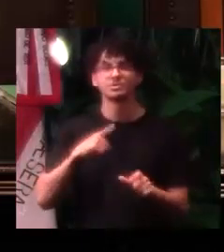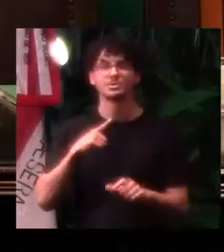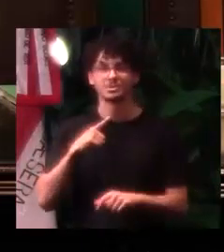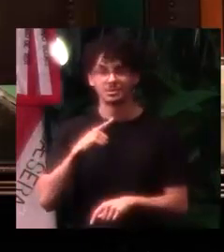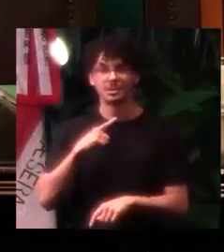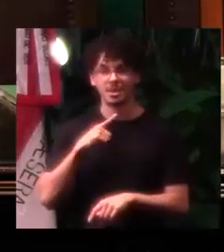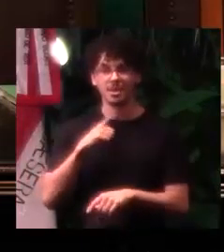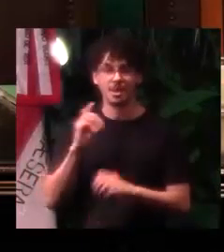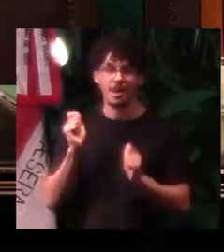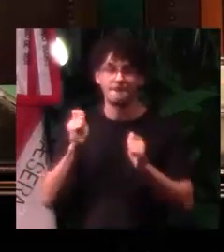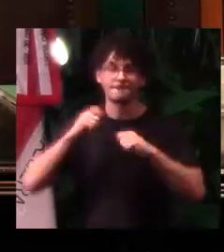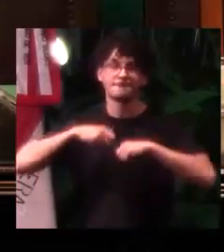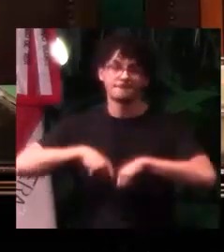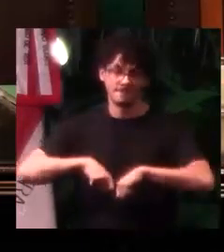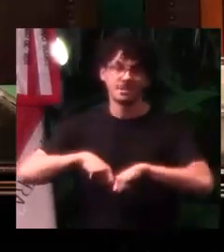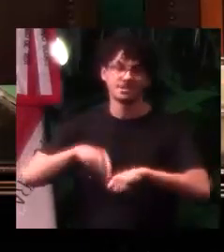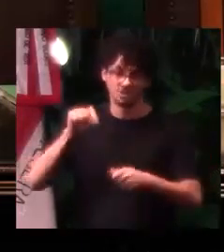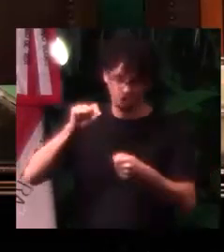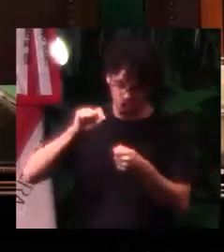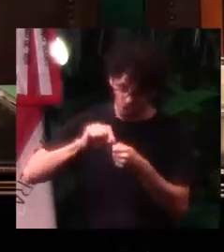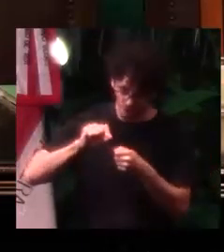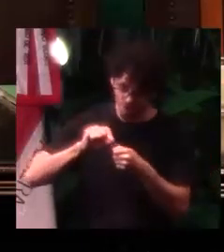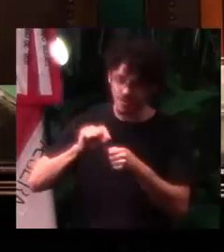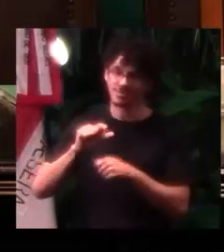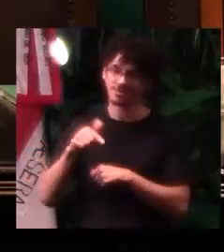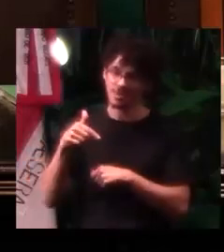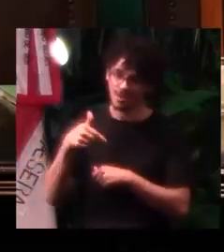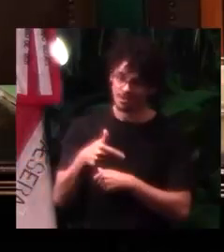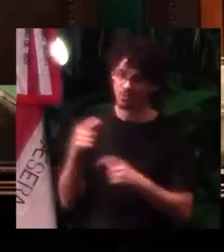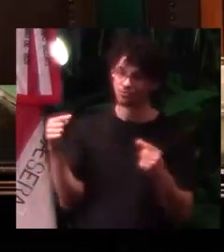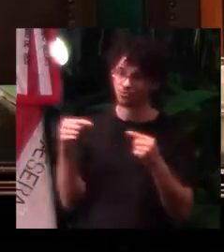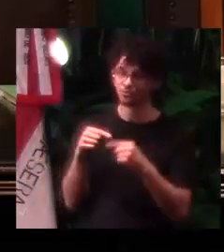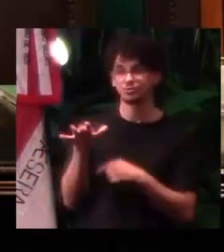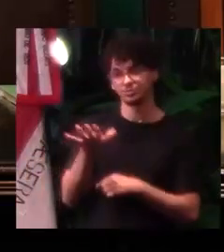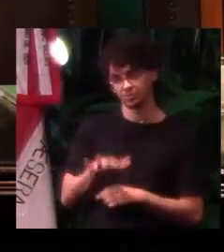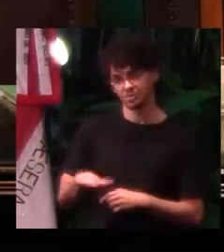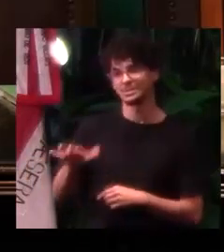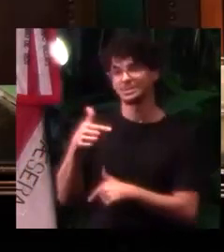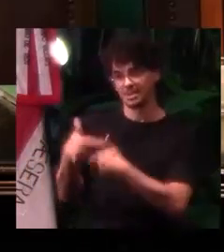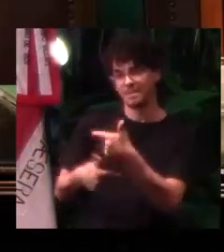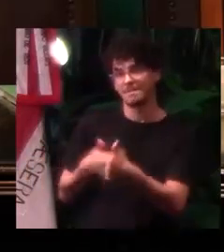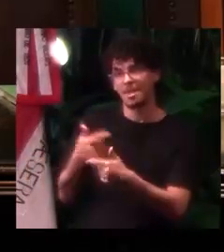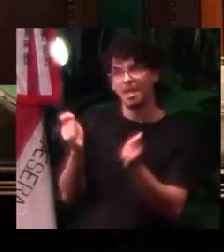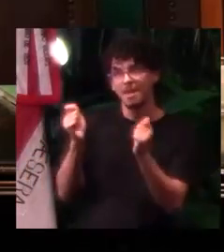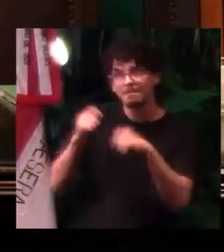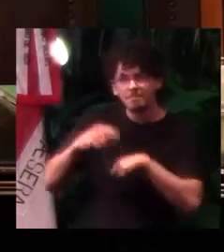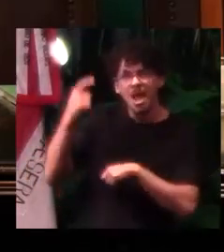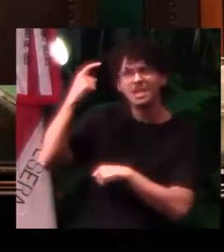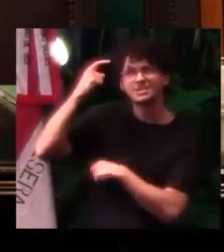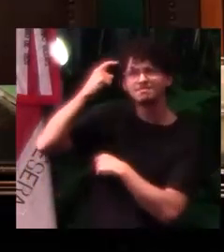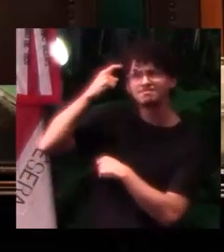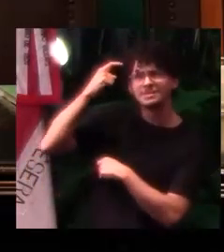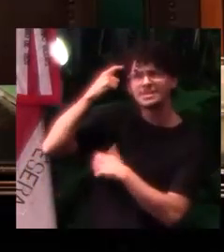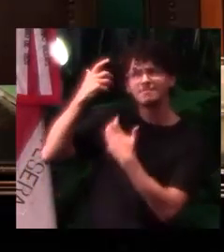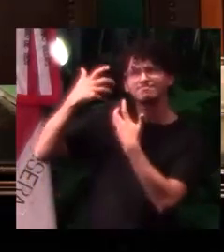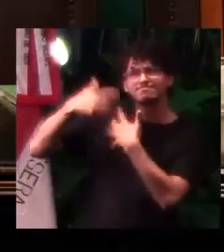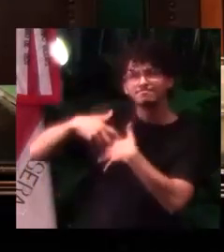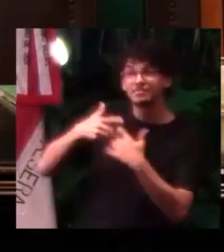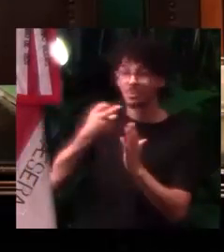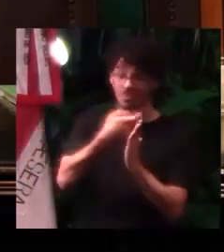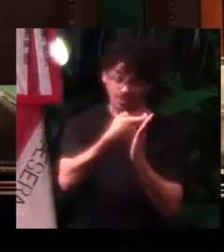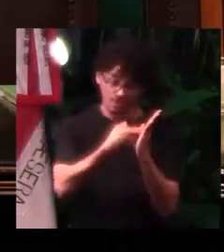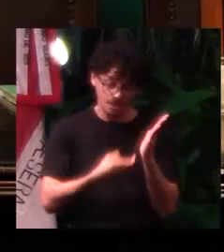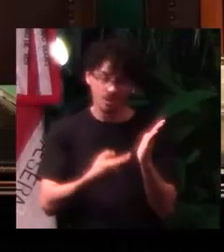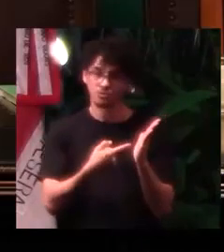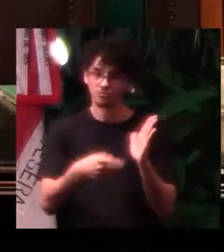treinadas para fazerem esse tipo de exercício, para conseguirem pensar textos